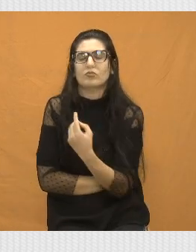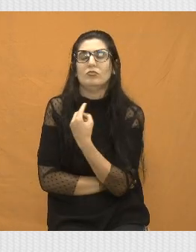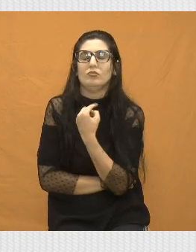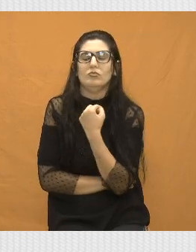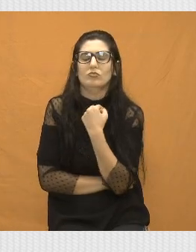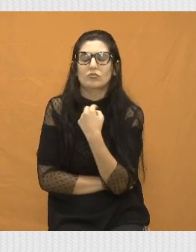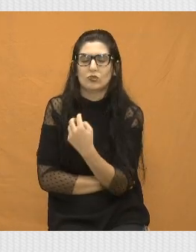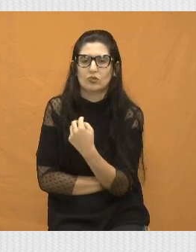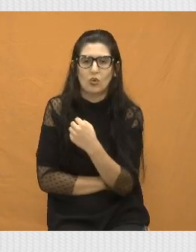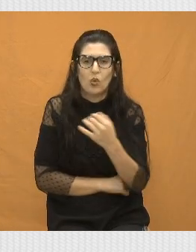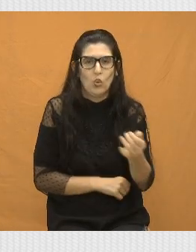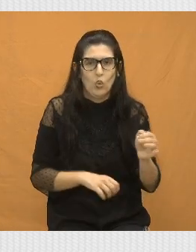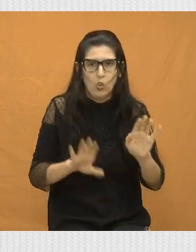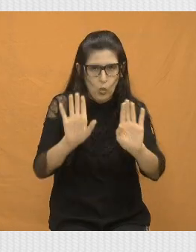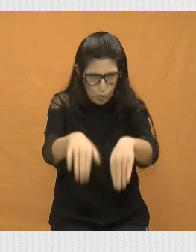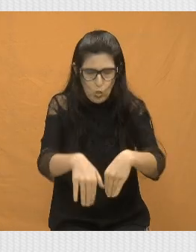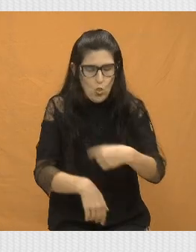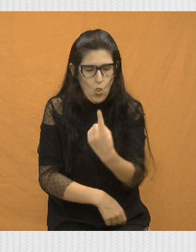260